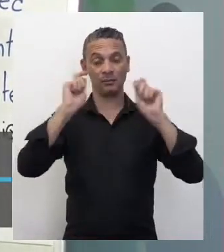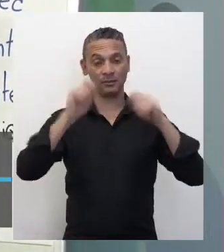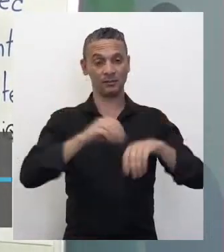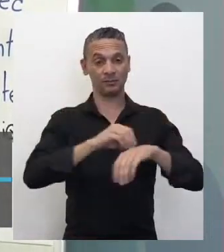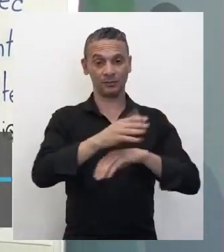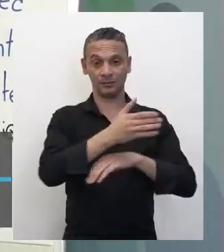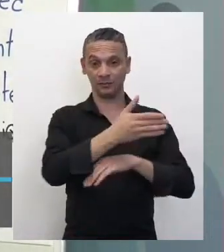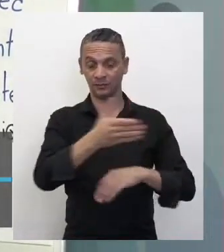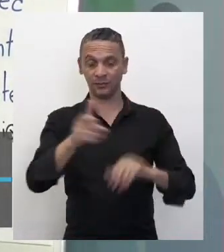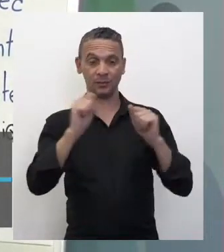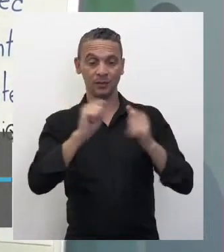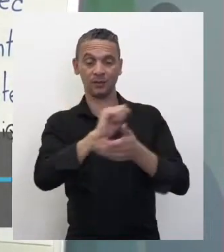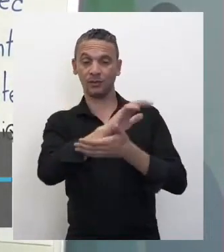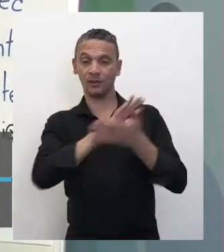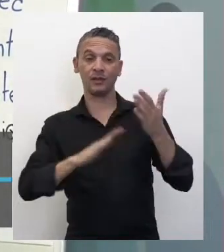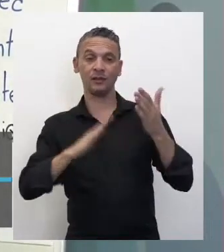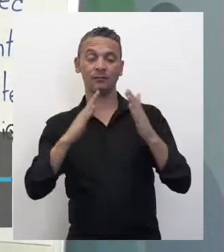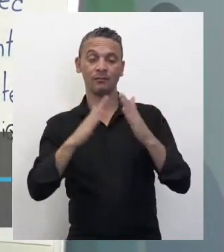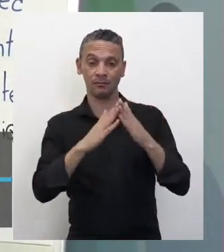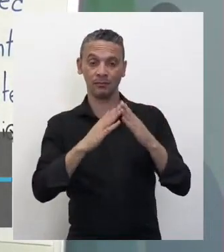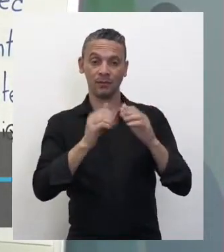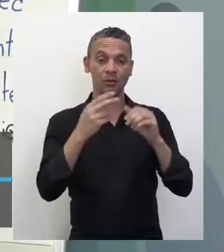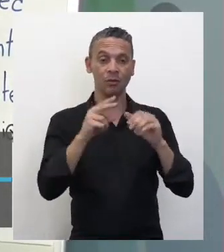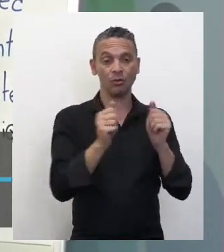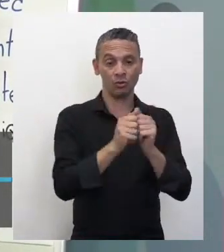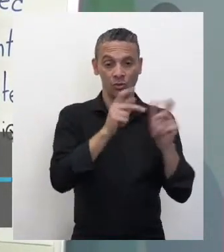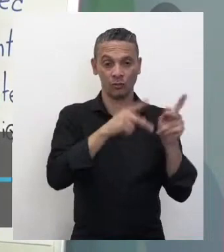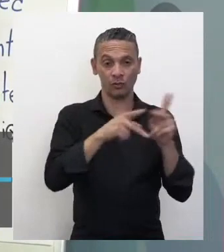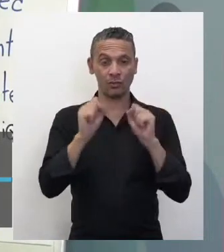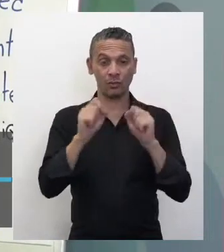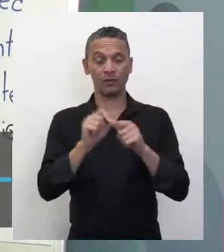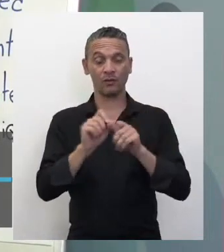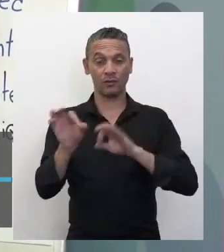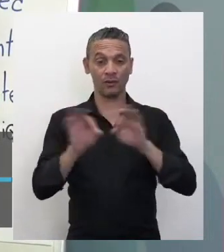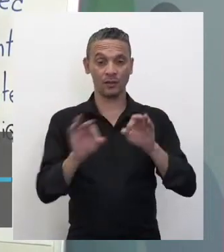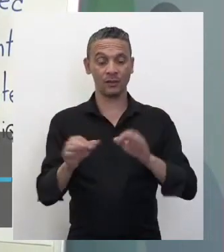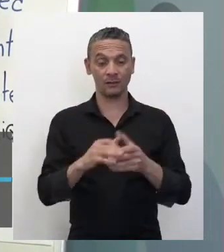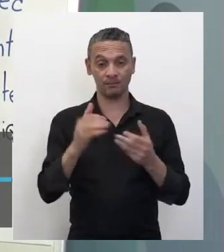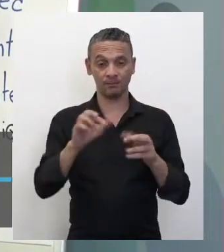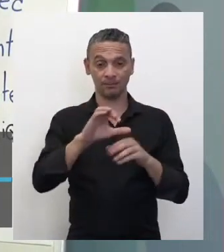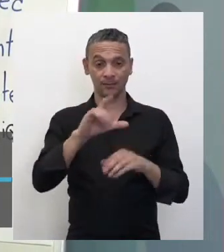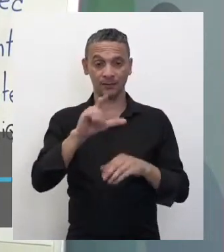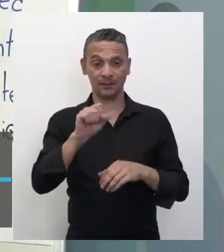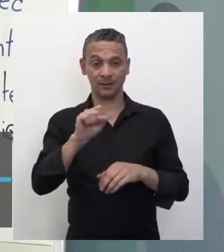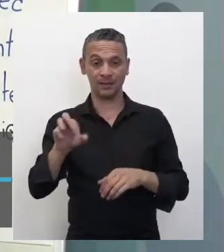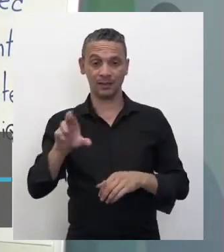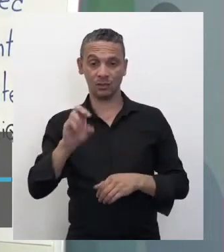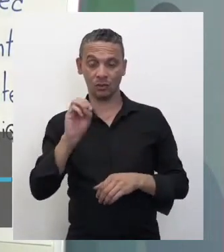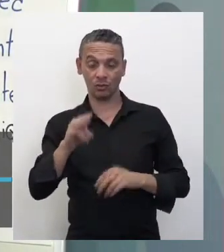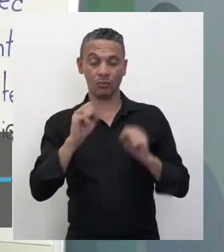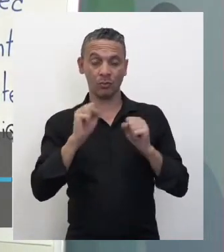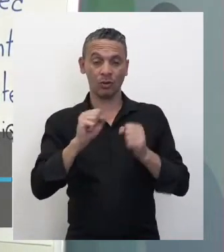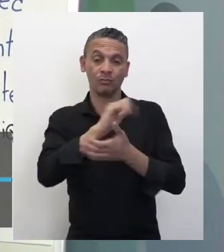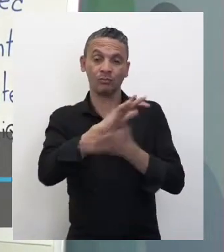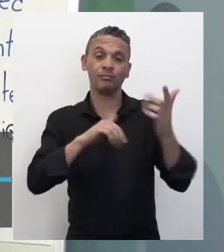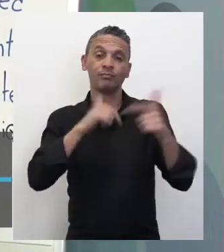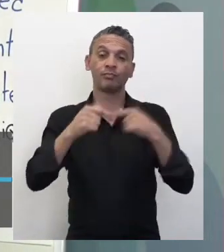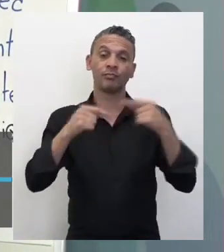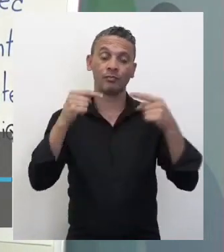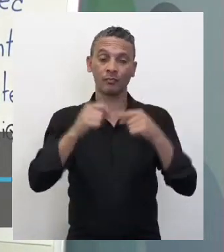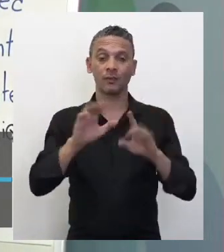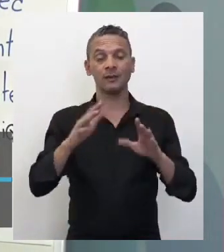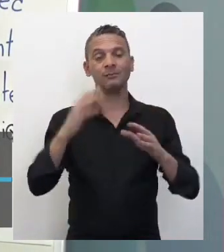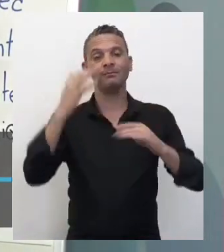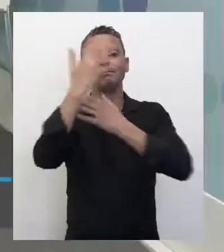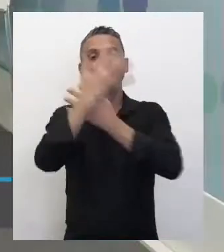vocês podem fazer com os professores de vocês, então os professores no Classroom, eles podem providenciar esse tipo de atividade. E música é